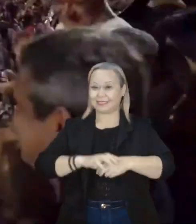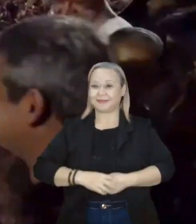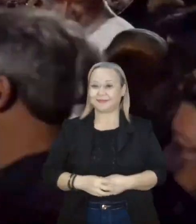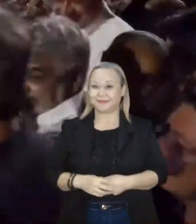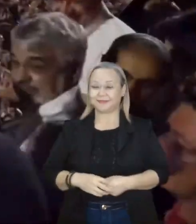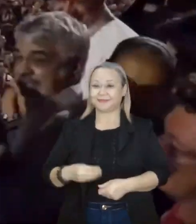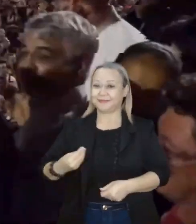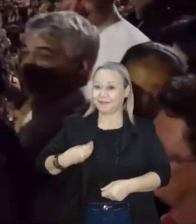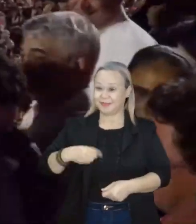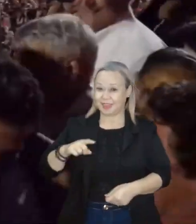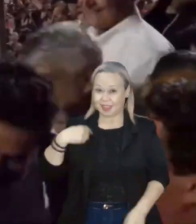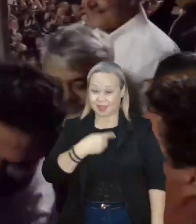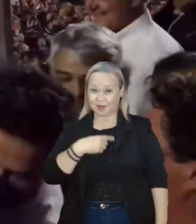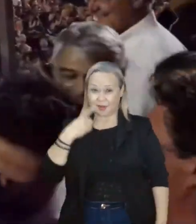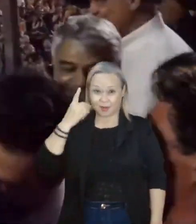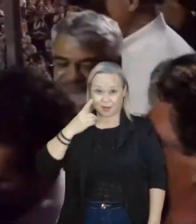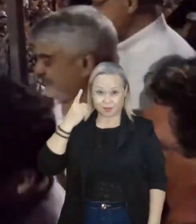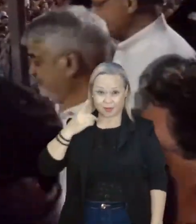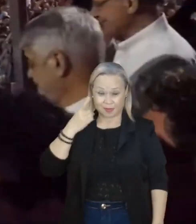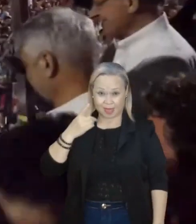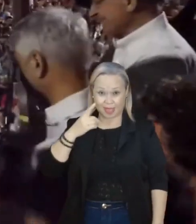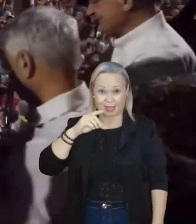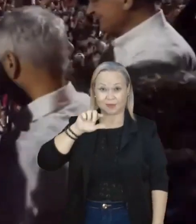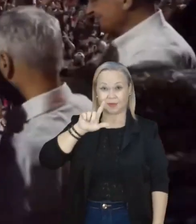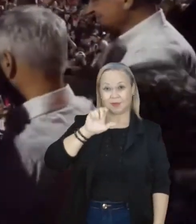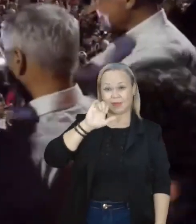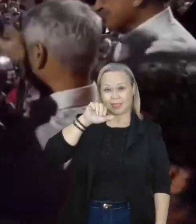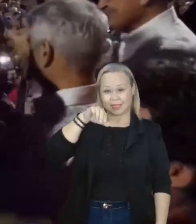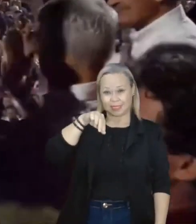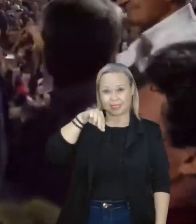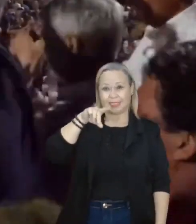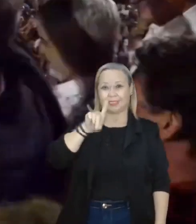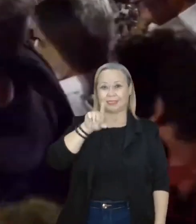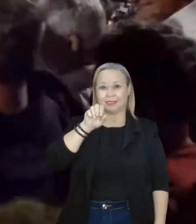Aqui o nosso deputado Lindbergh Farias.